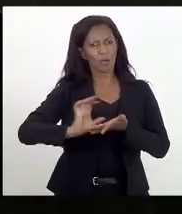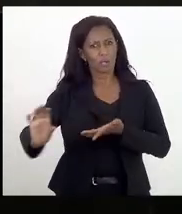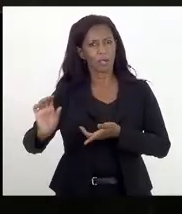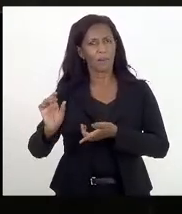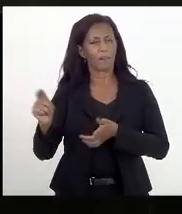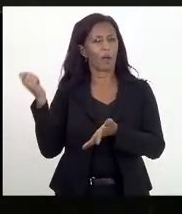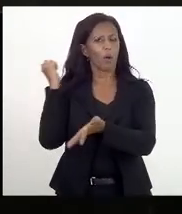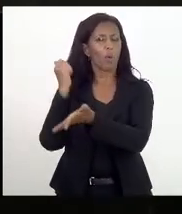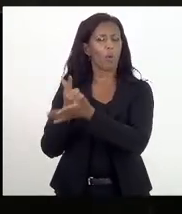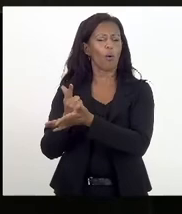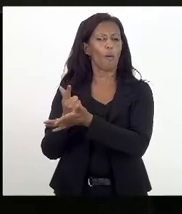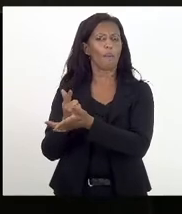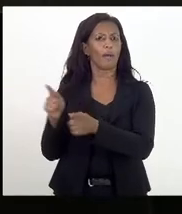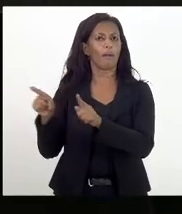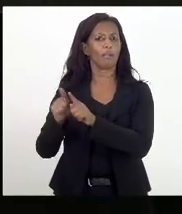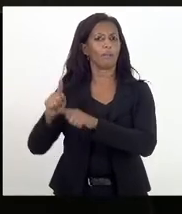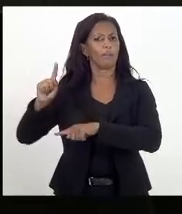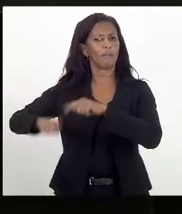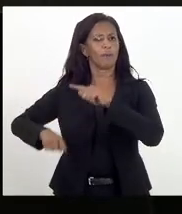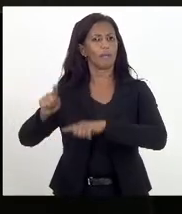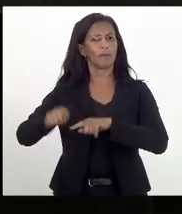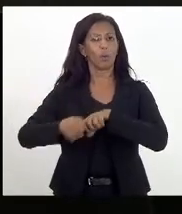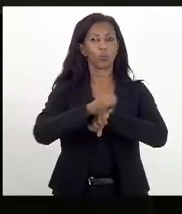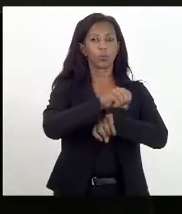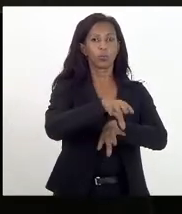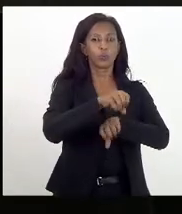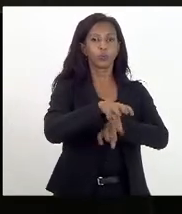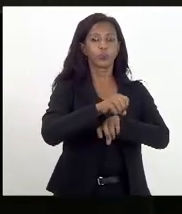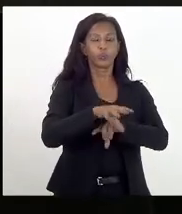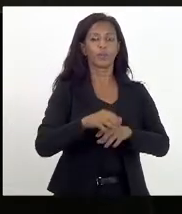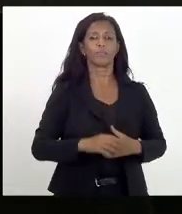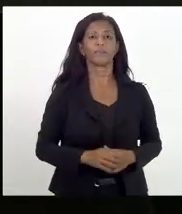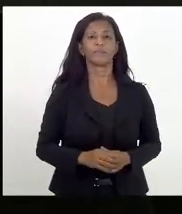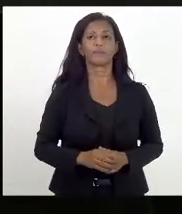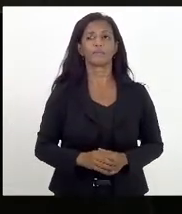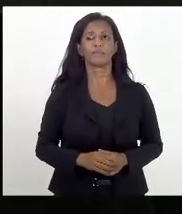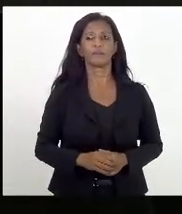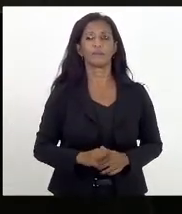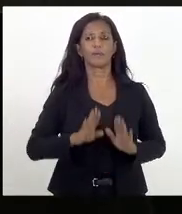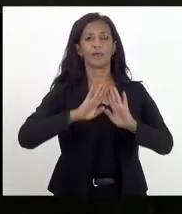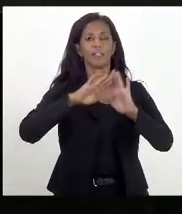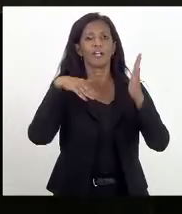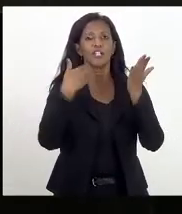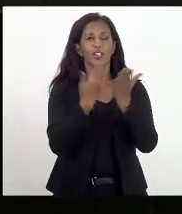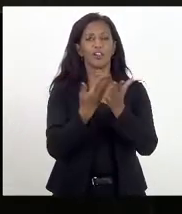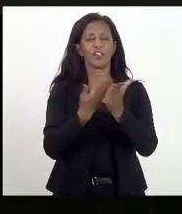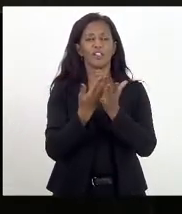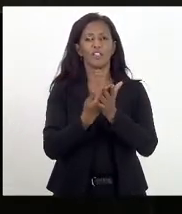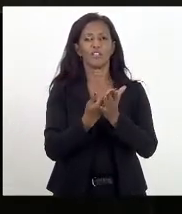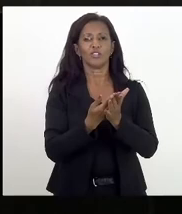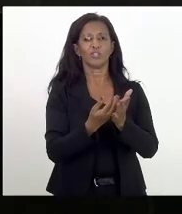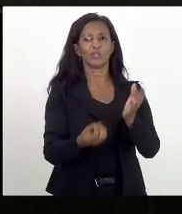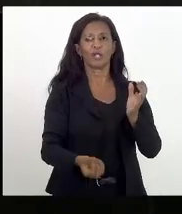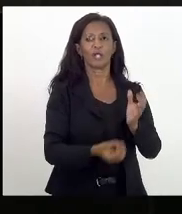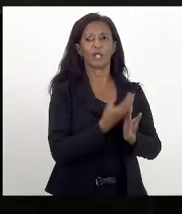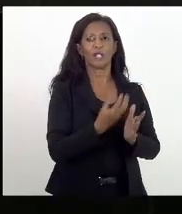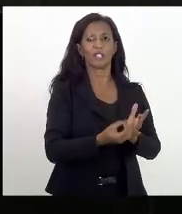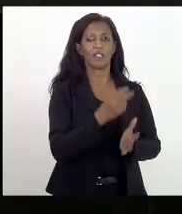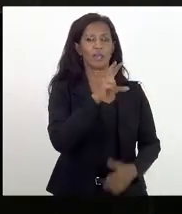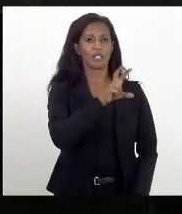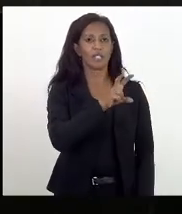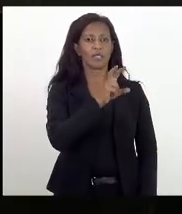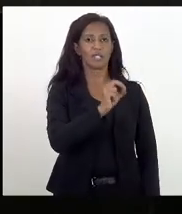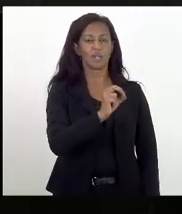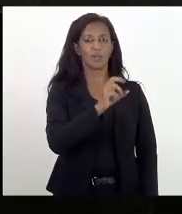aquisição de equipamentos na educação Deputado Flávio e deputado balbec escola criativa de oportunidade retrofit de